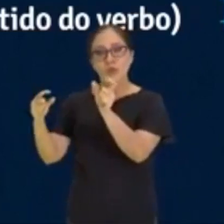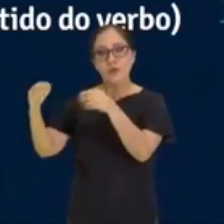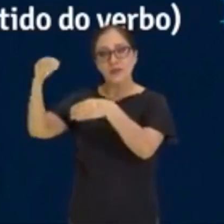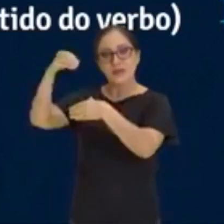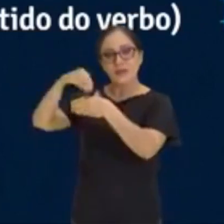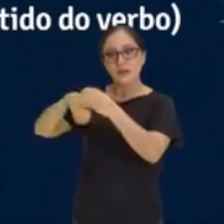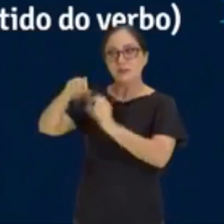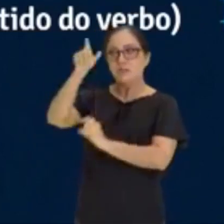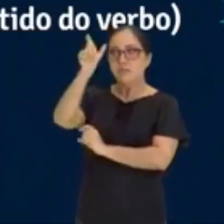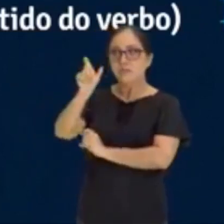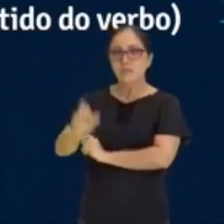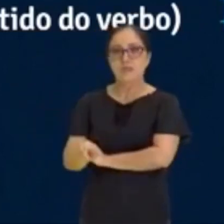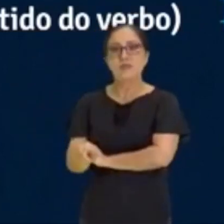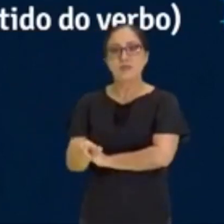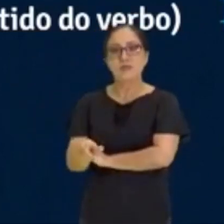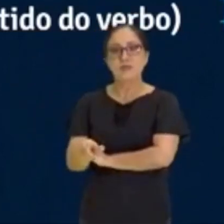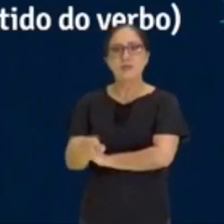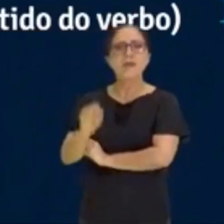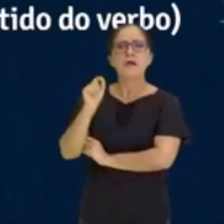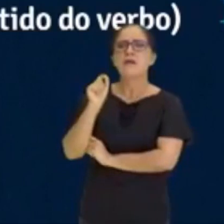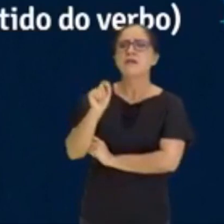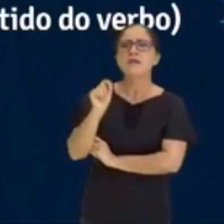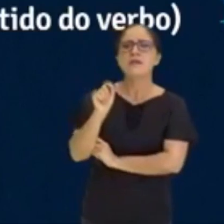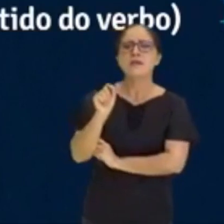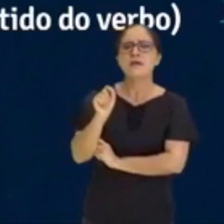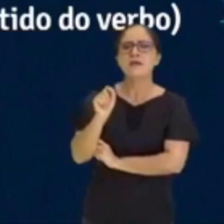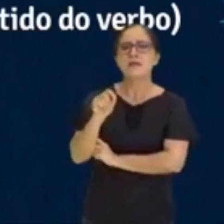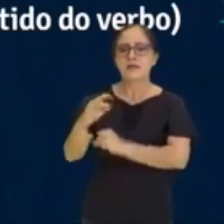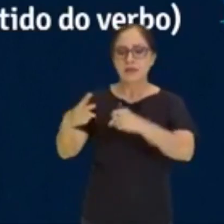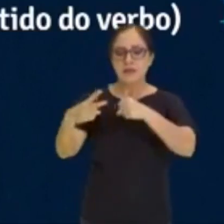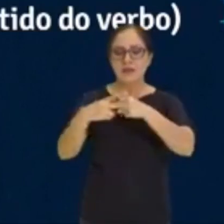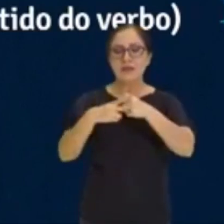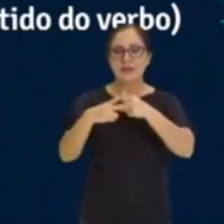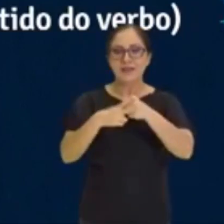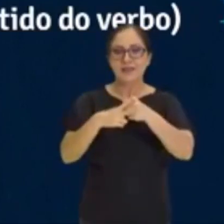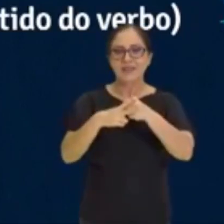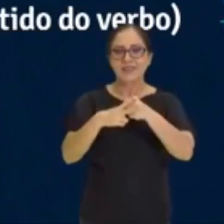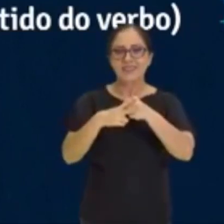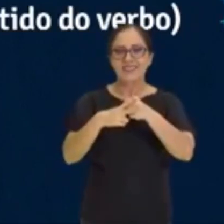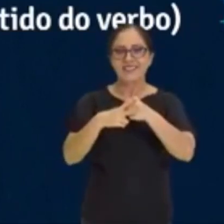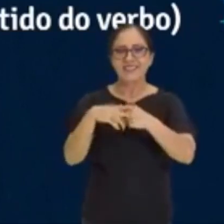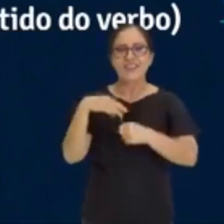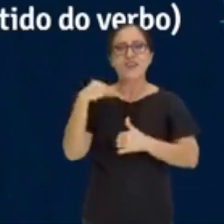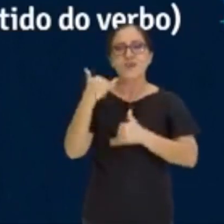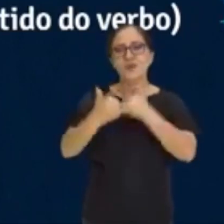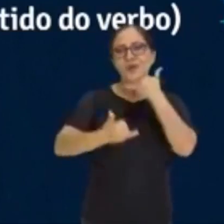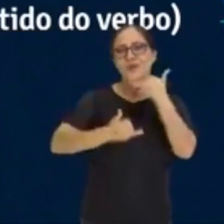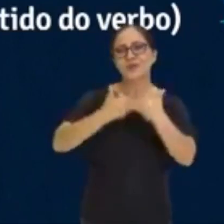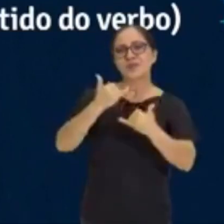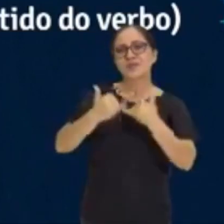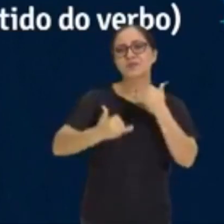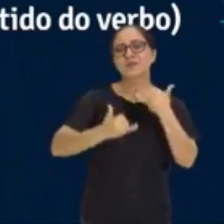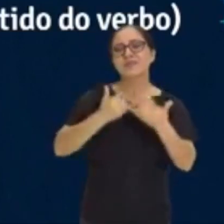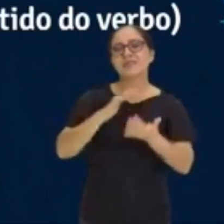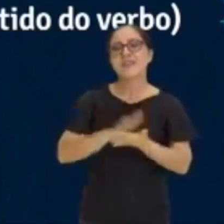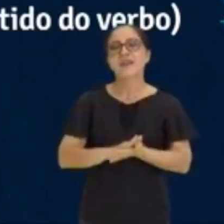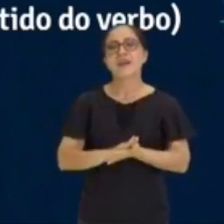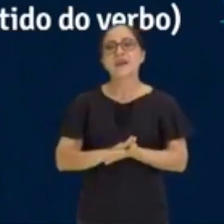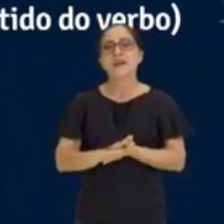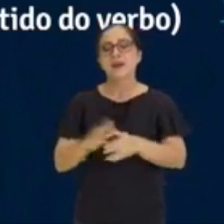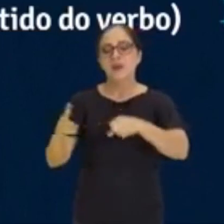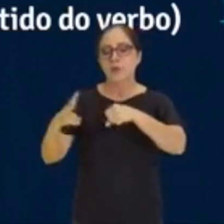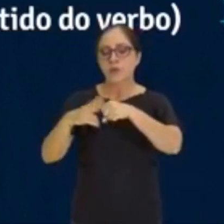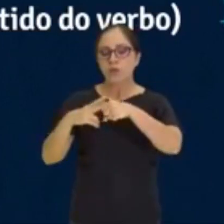isso que eu digo, nós precisamos perguntar para o verbo. Eu gosto de brincar que o verbo é o fofoqueiro. Então, o verbo